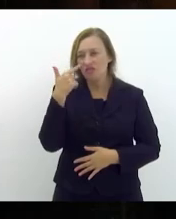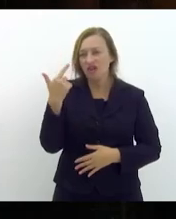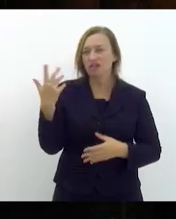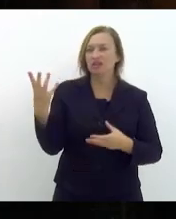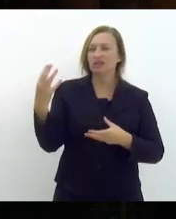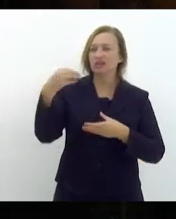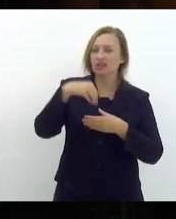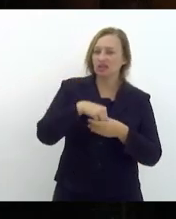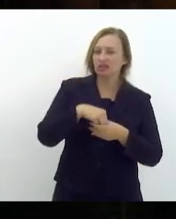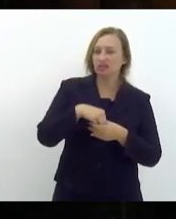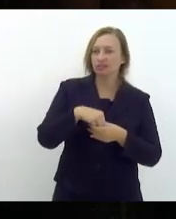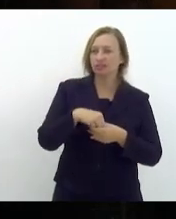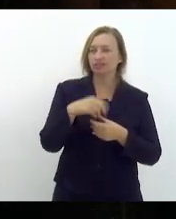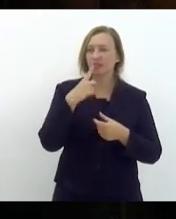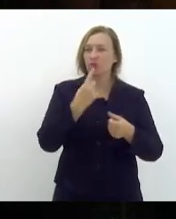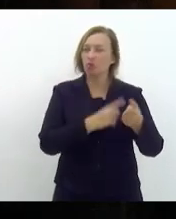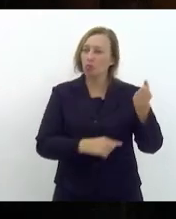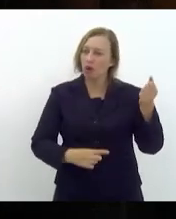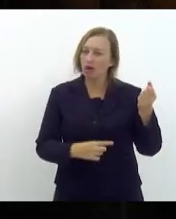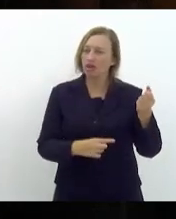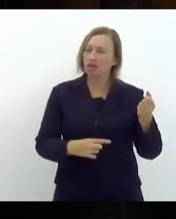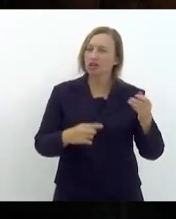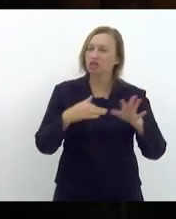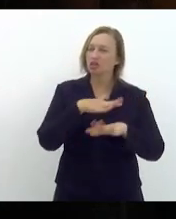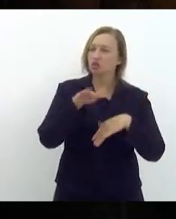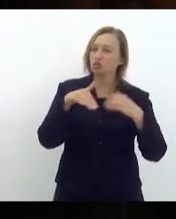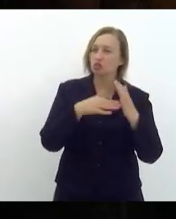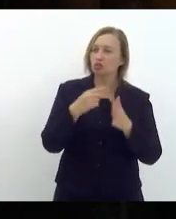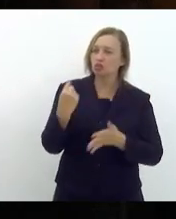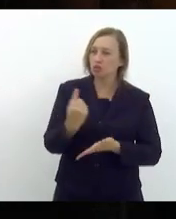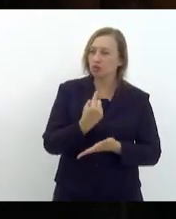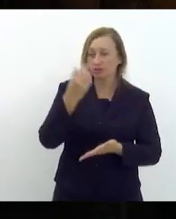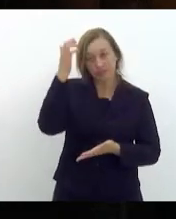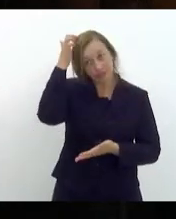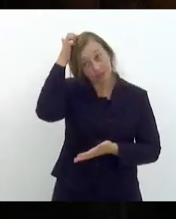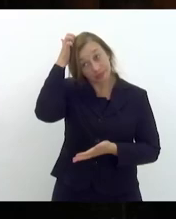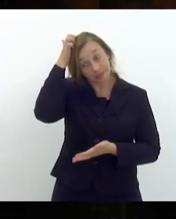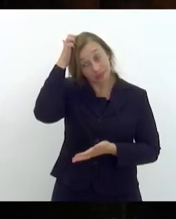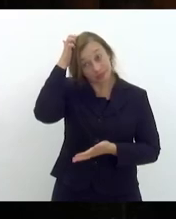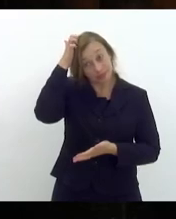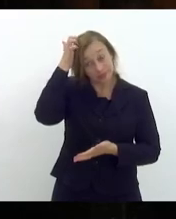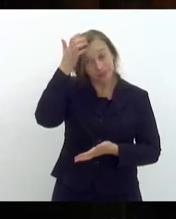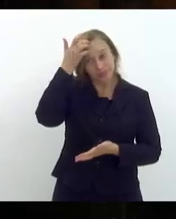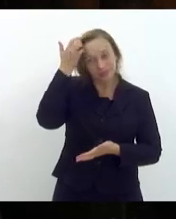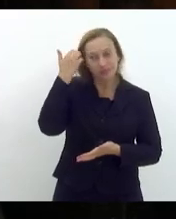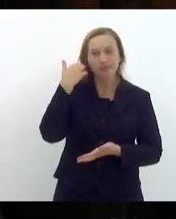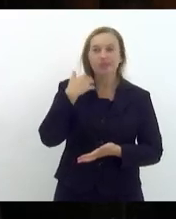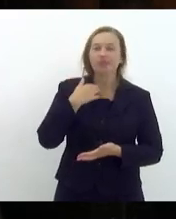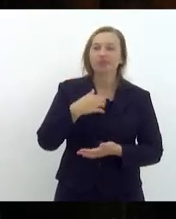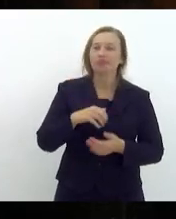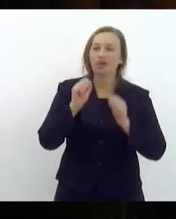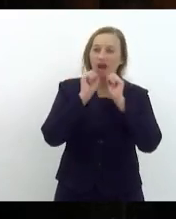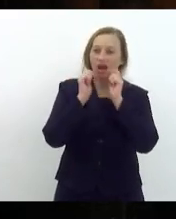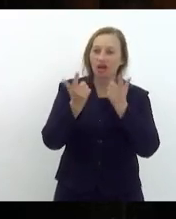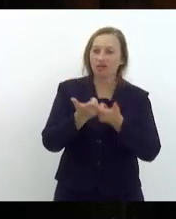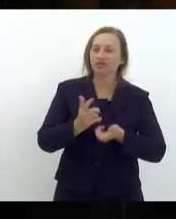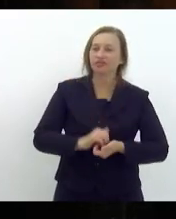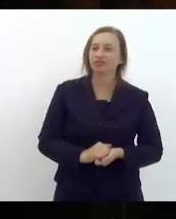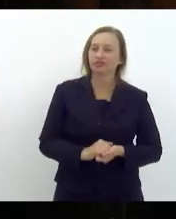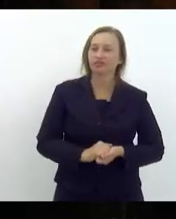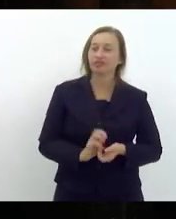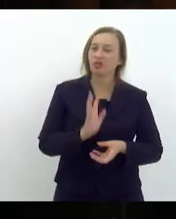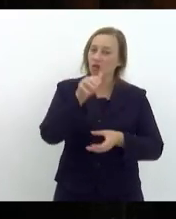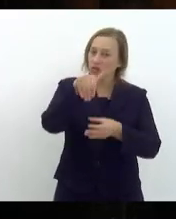entra no sangue no DNA de todos nós é que a casa vai